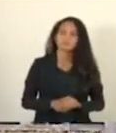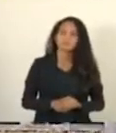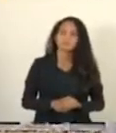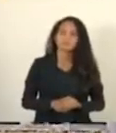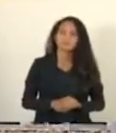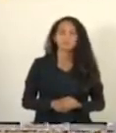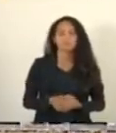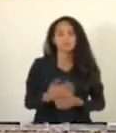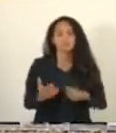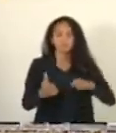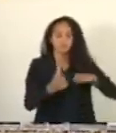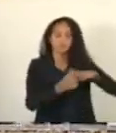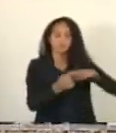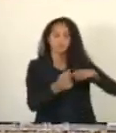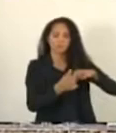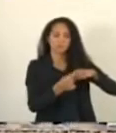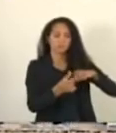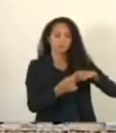Na forma do artigo...